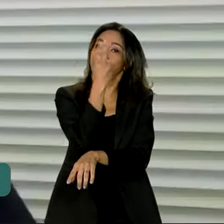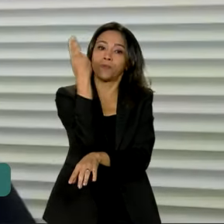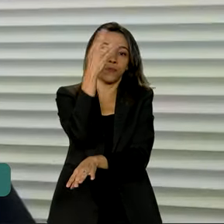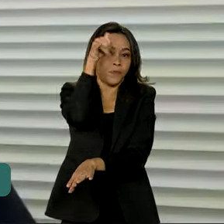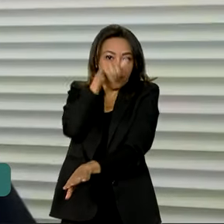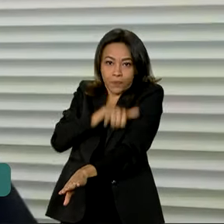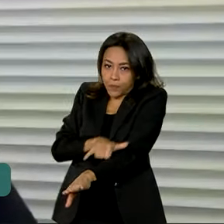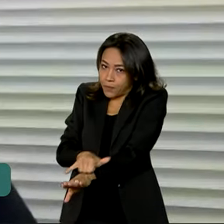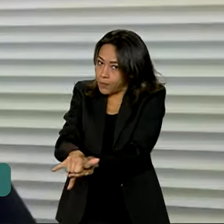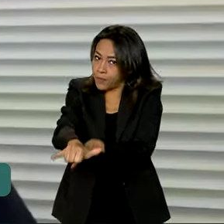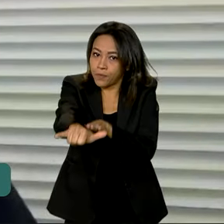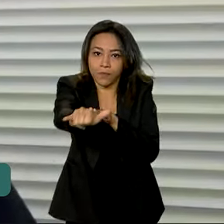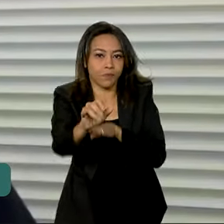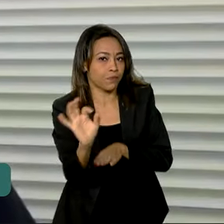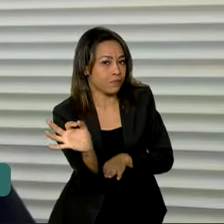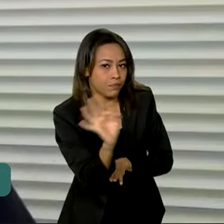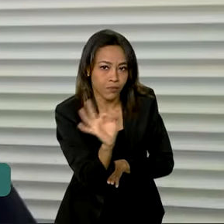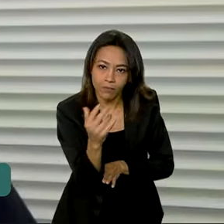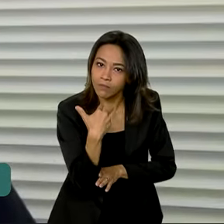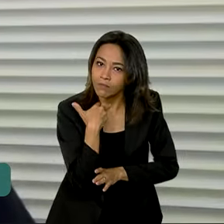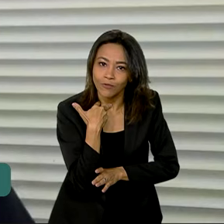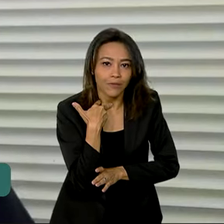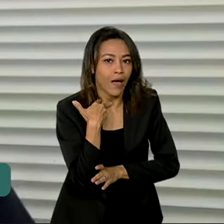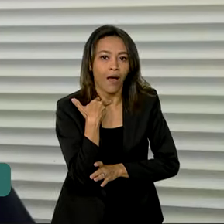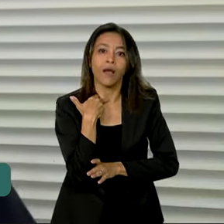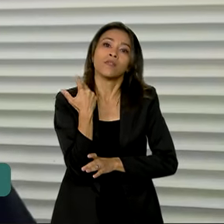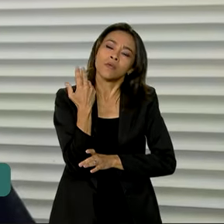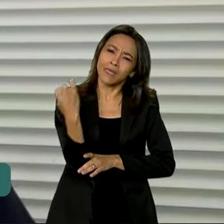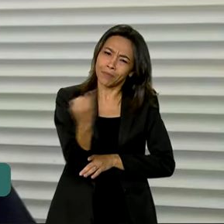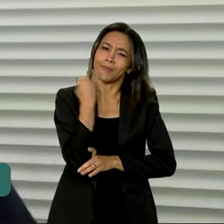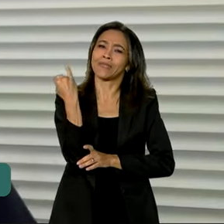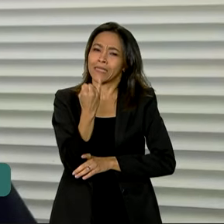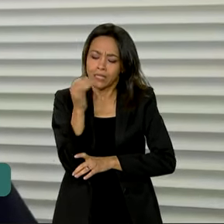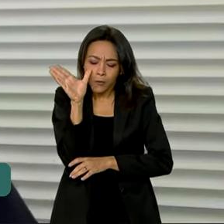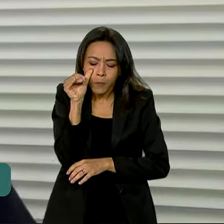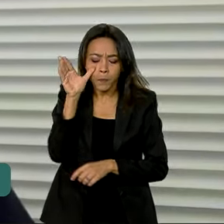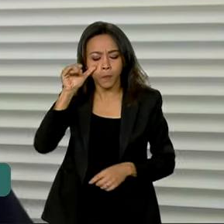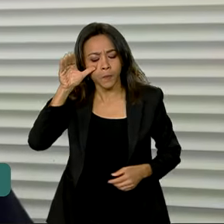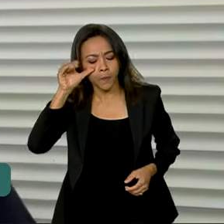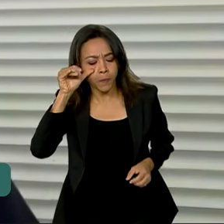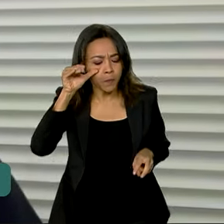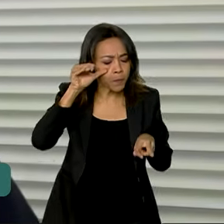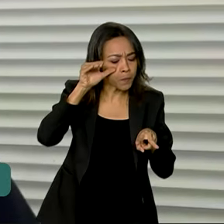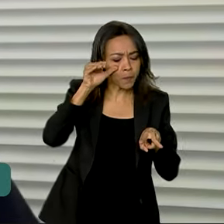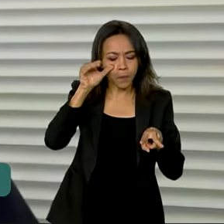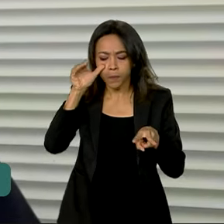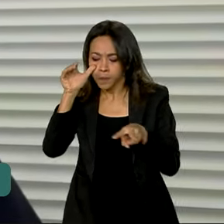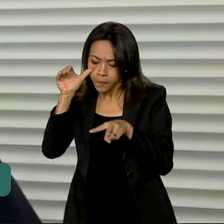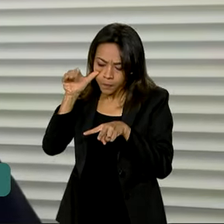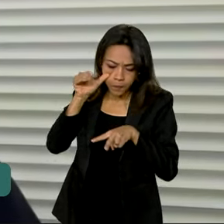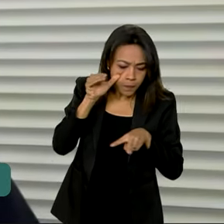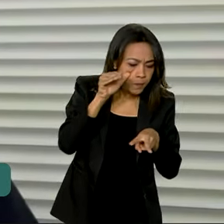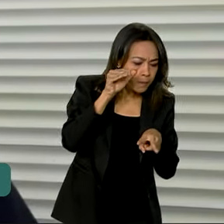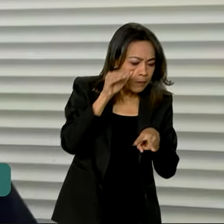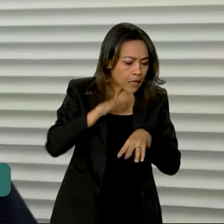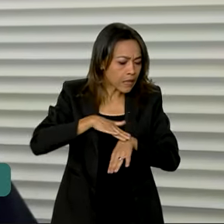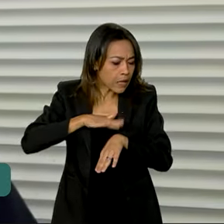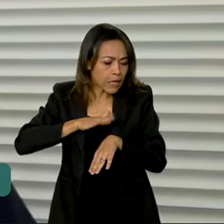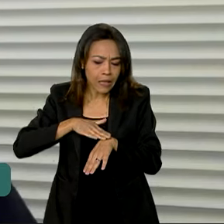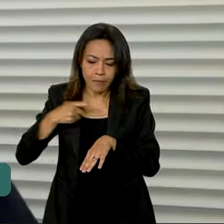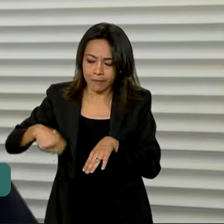aeronave. Então, essa parte de inspeção é essencial para avaliar o quanto, né, de tempo vai